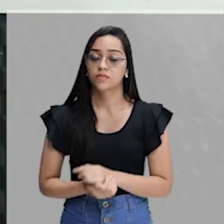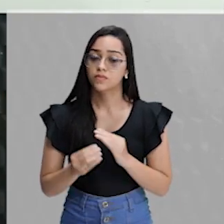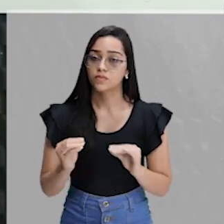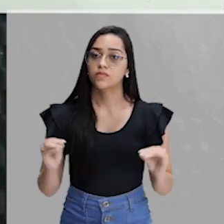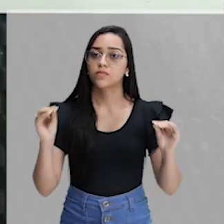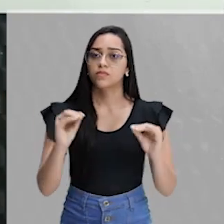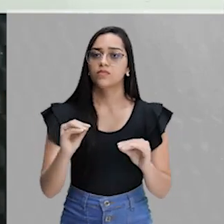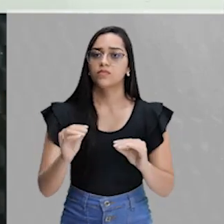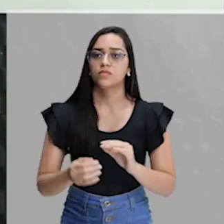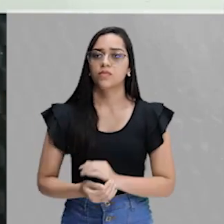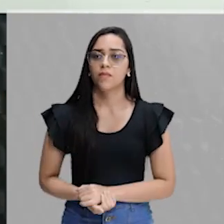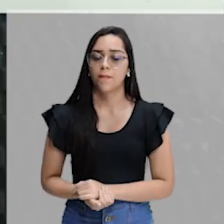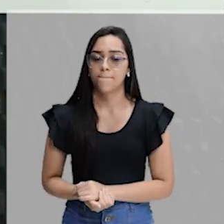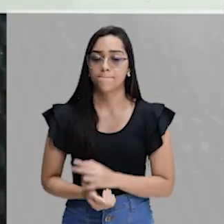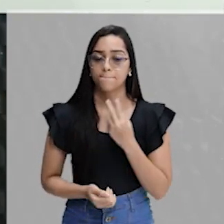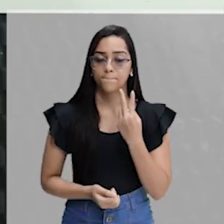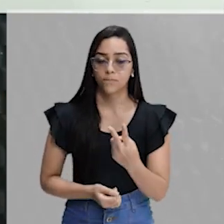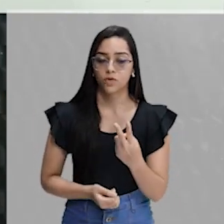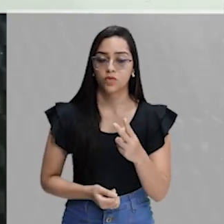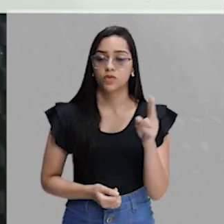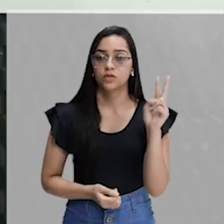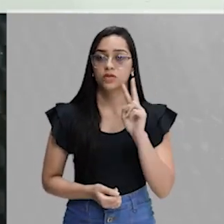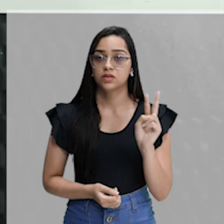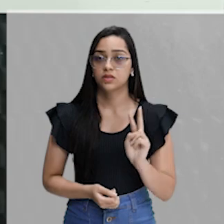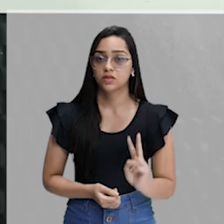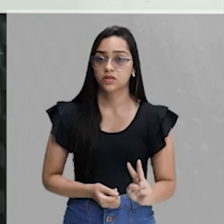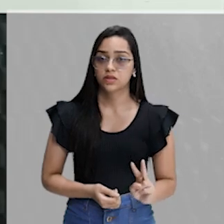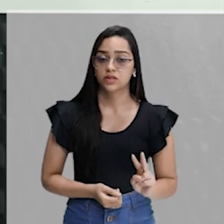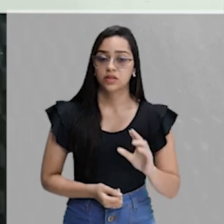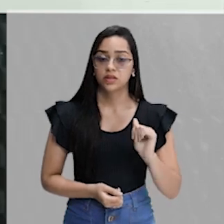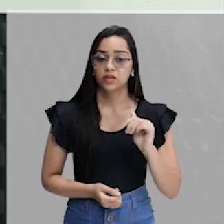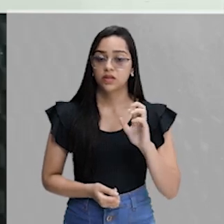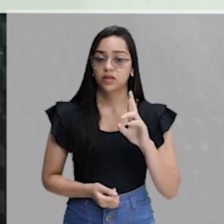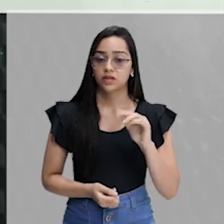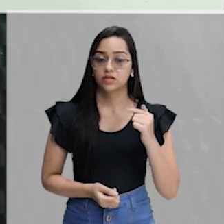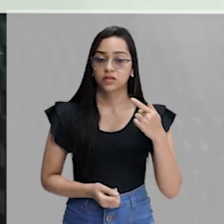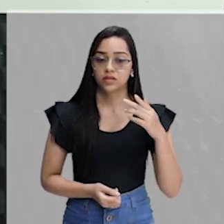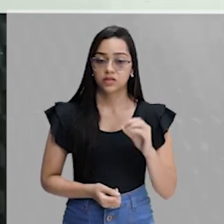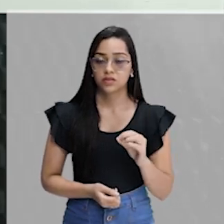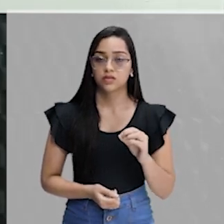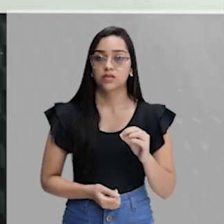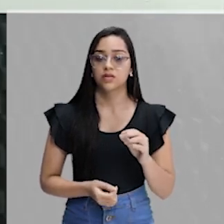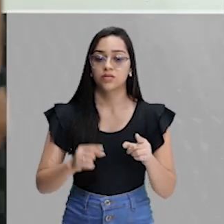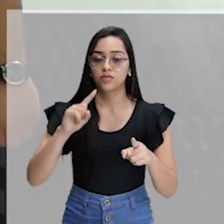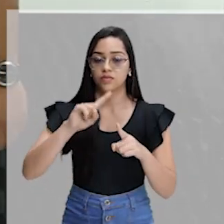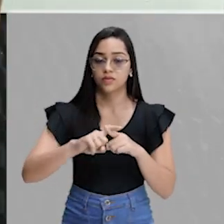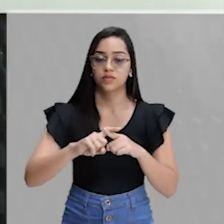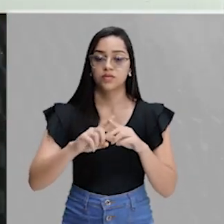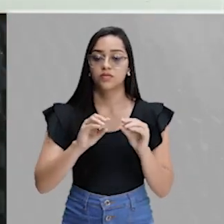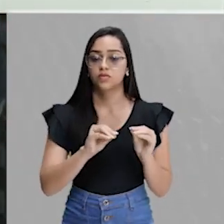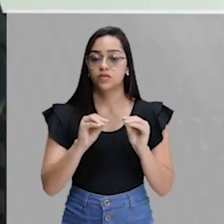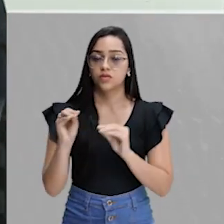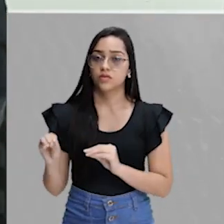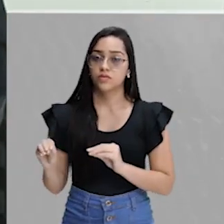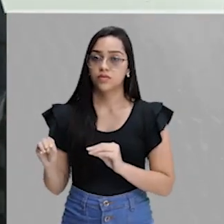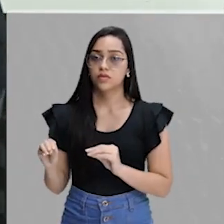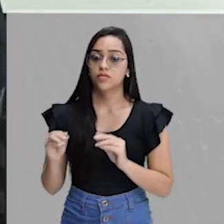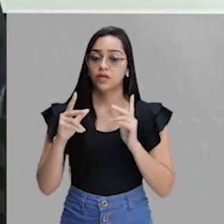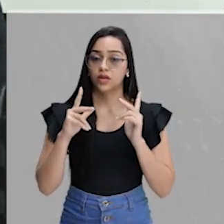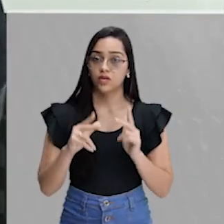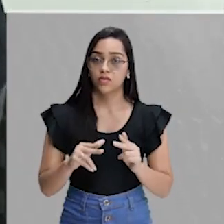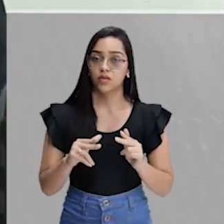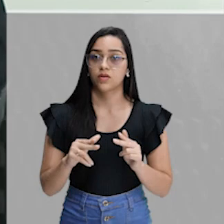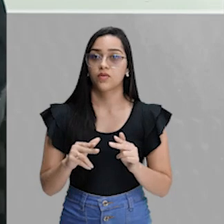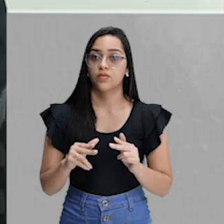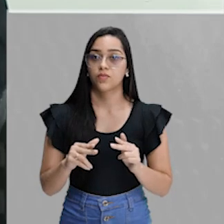seguinte, ó, 2 vezes a aceleração vezes o deslocamento, isso vai ser